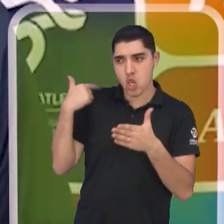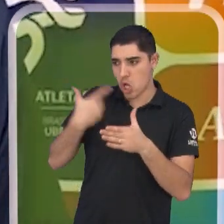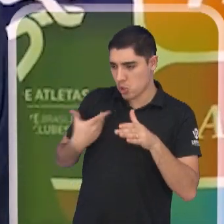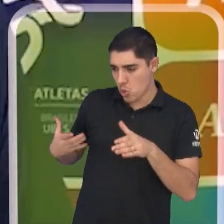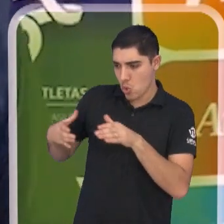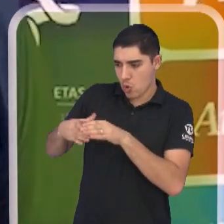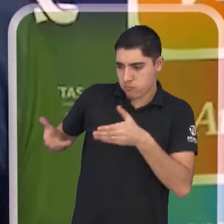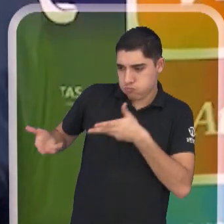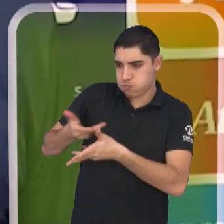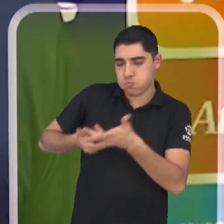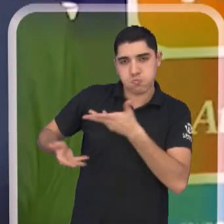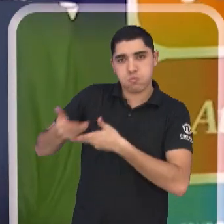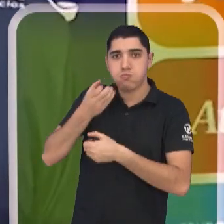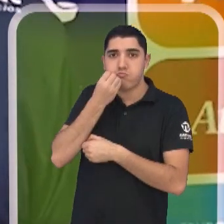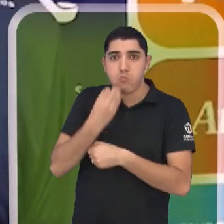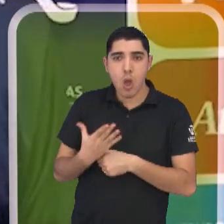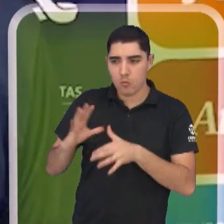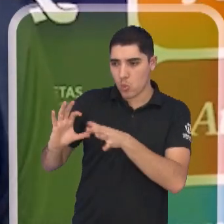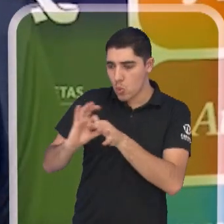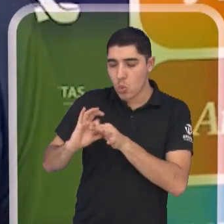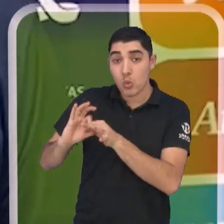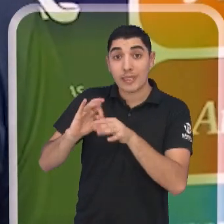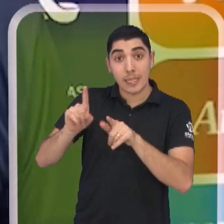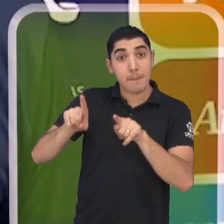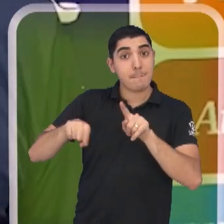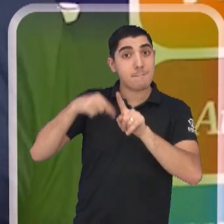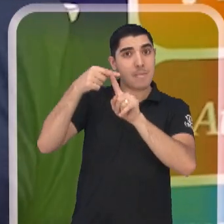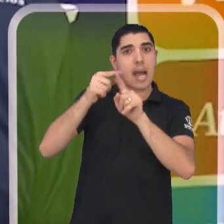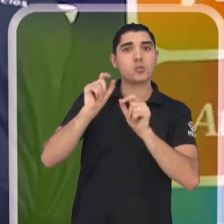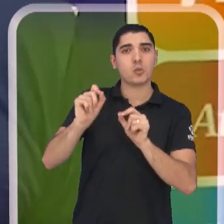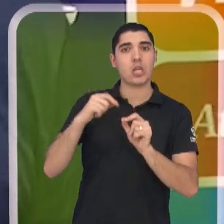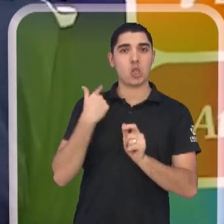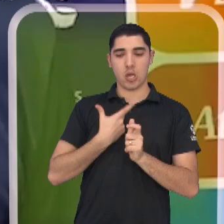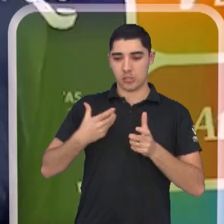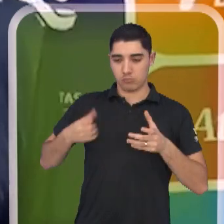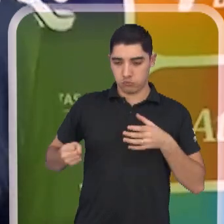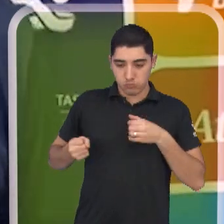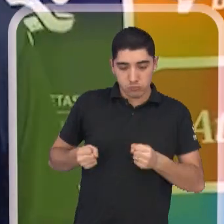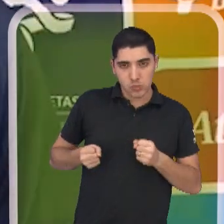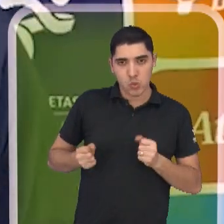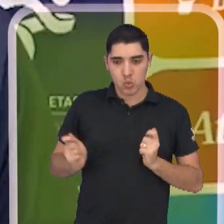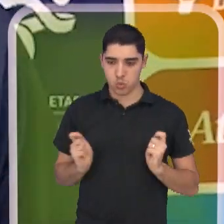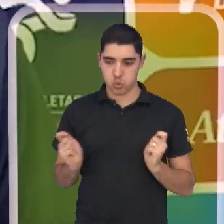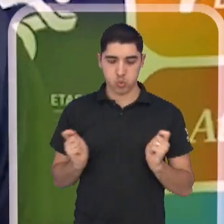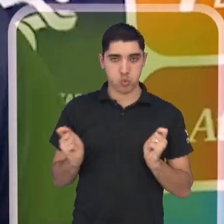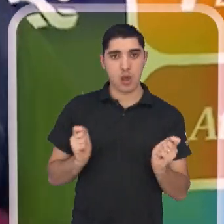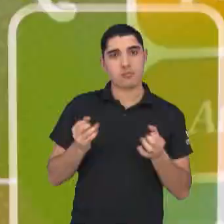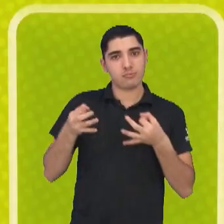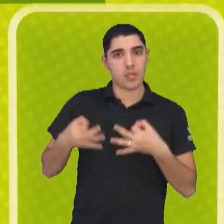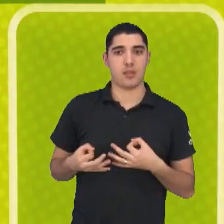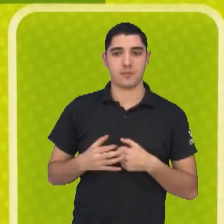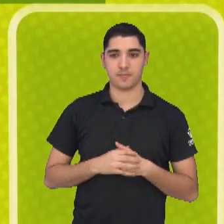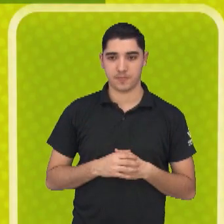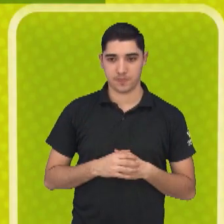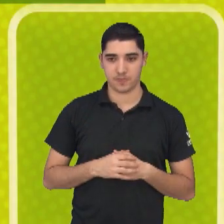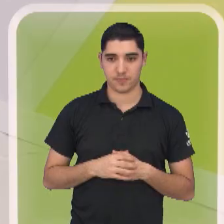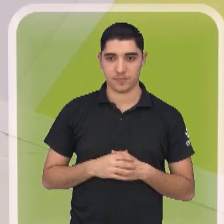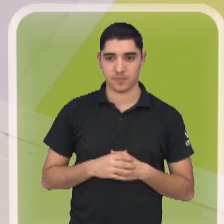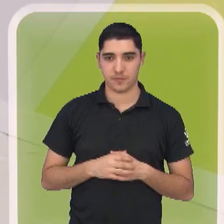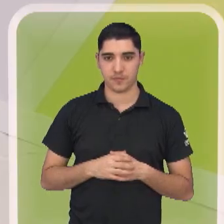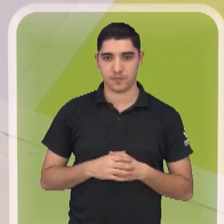e hoje que eu faço um bom trabalho defensivo que que um aspeto melhorar do jogo anterior